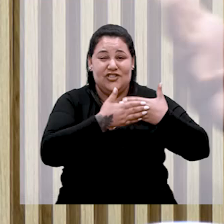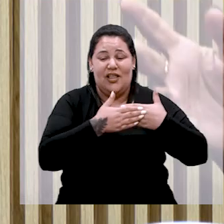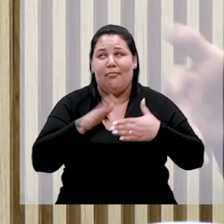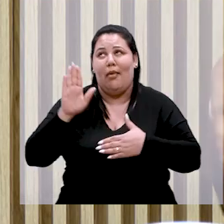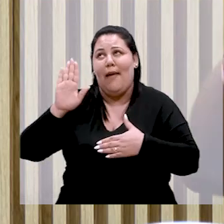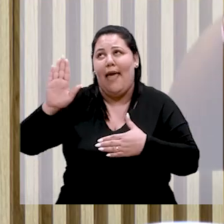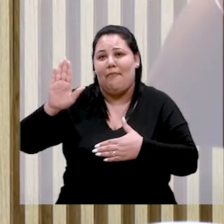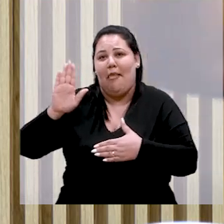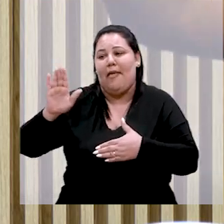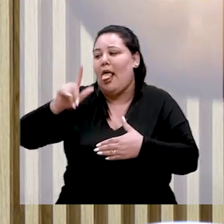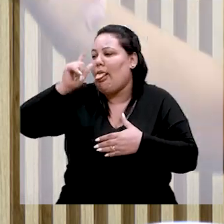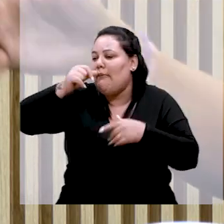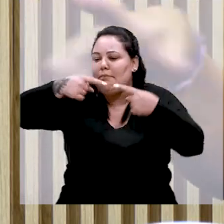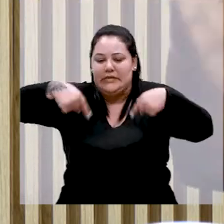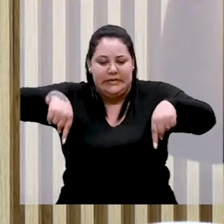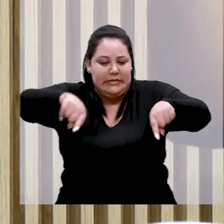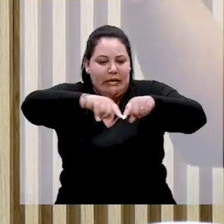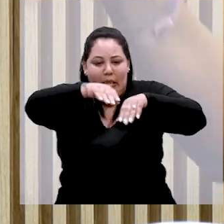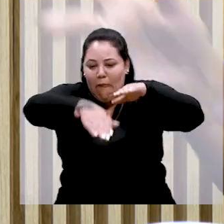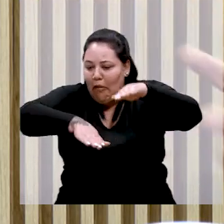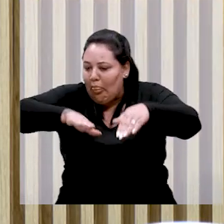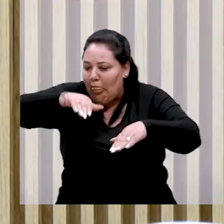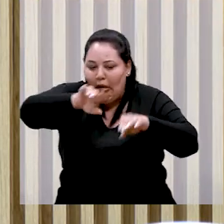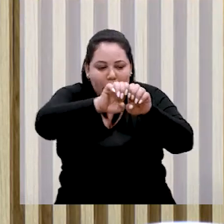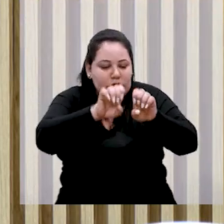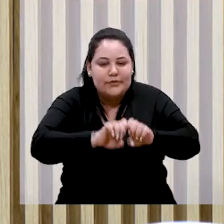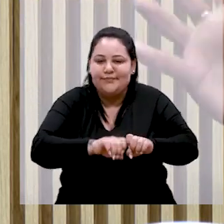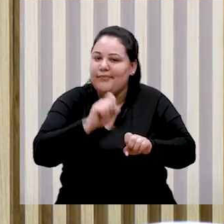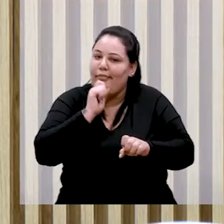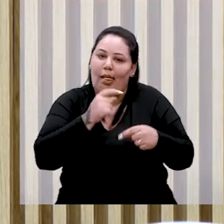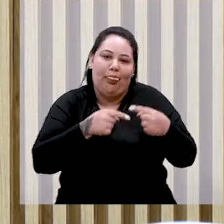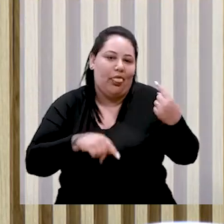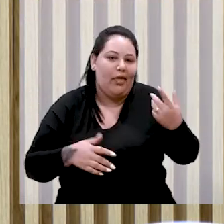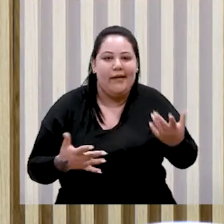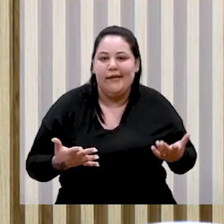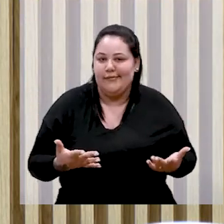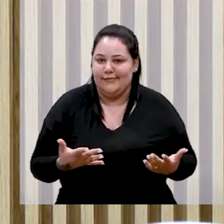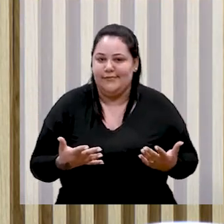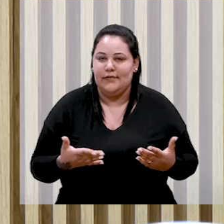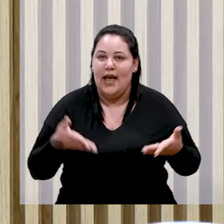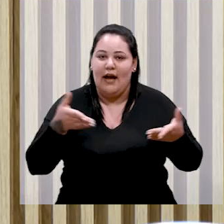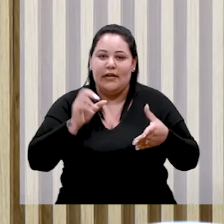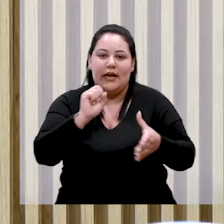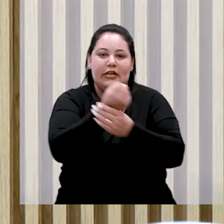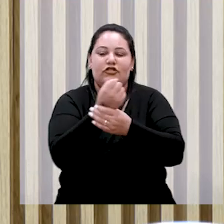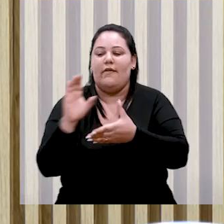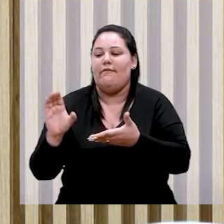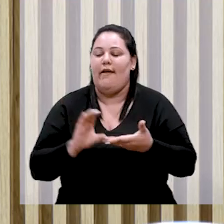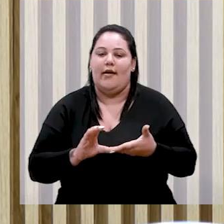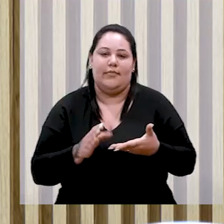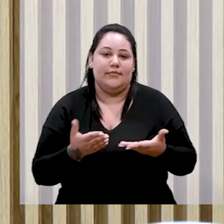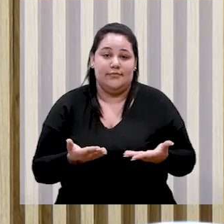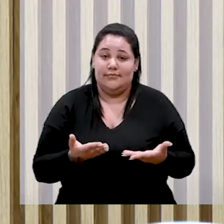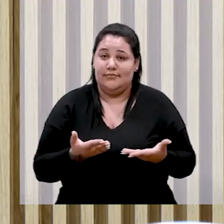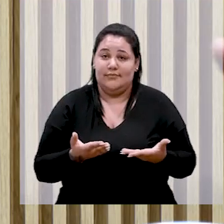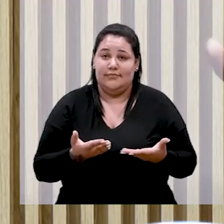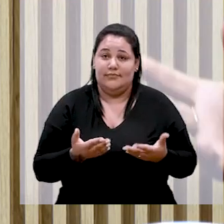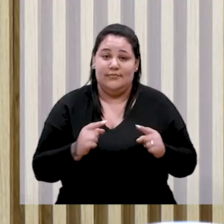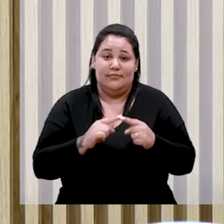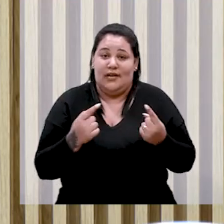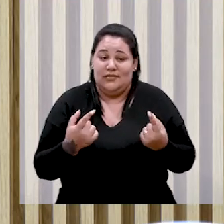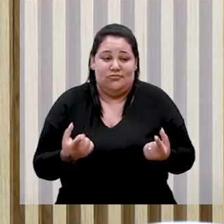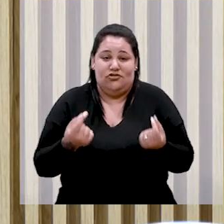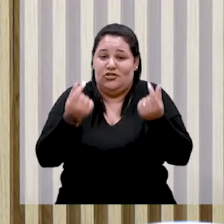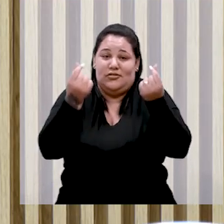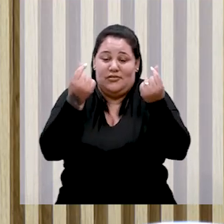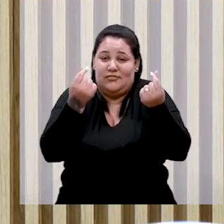com grandes promessas de ter até piscina, estruturas incríveis, que nada aconteceu, né? E aí, tem a garantia de um recurso, mas um